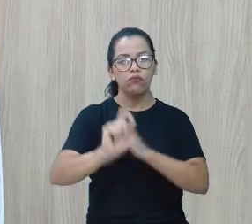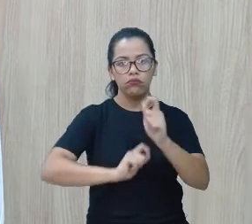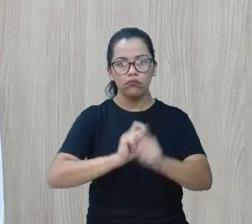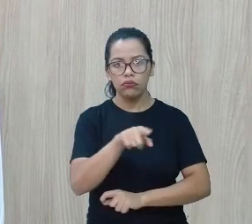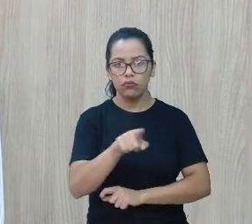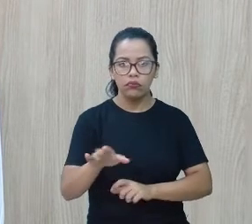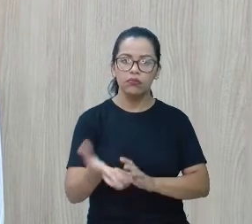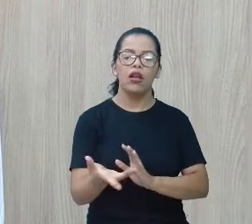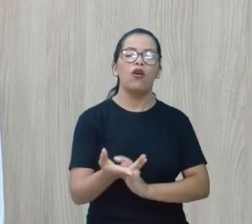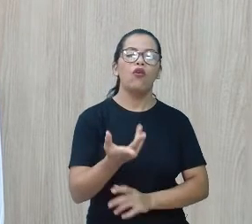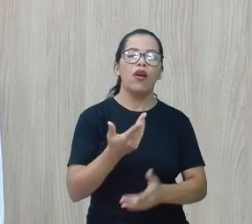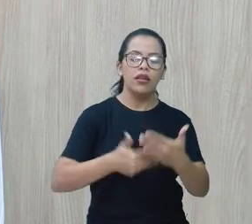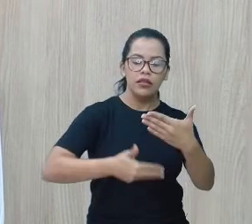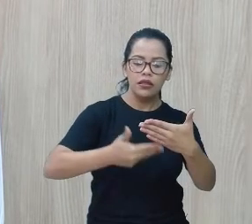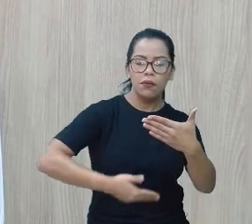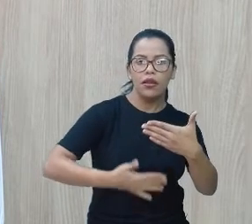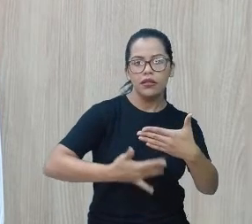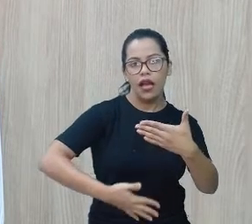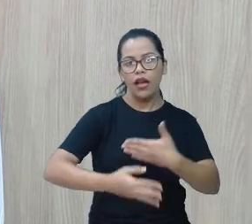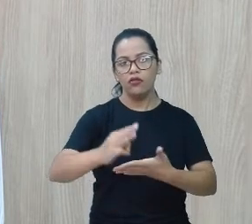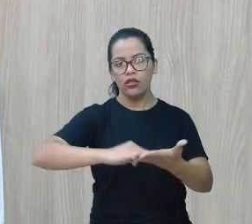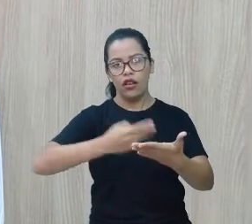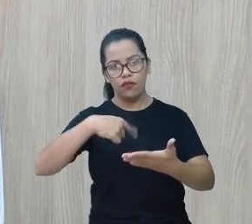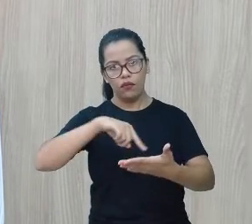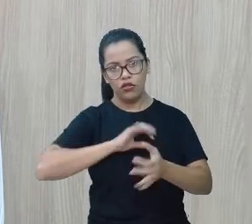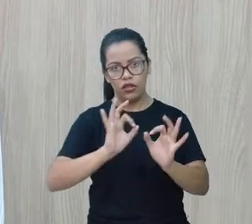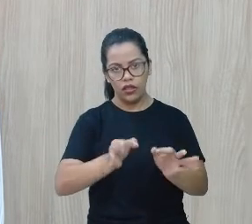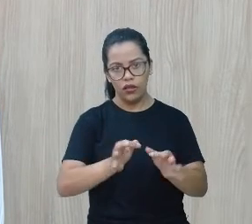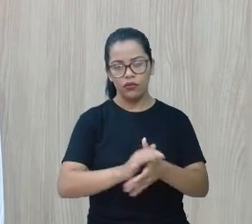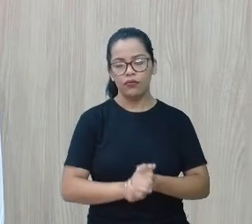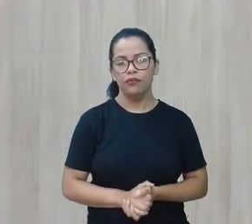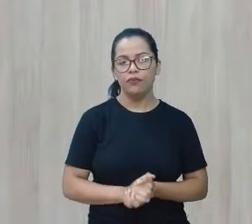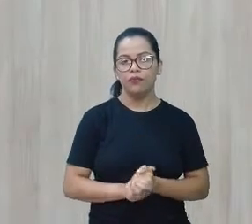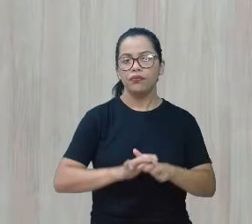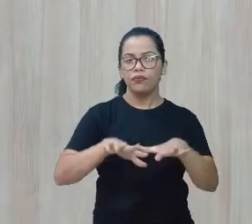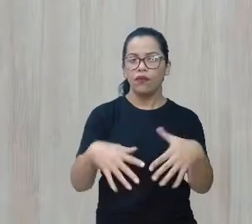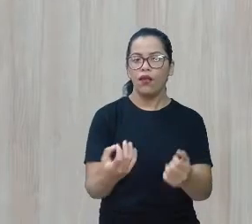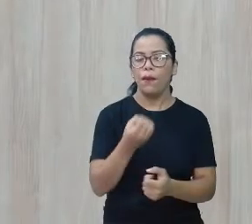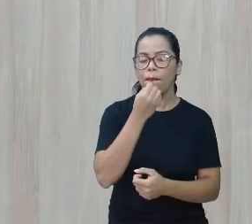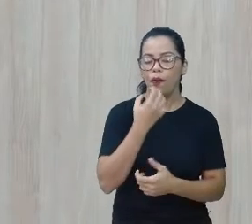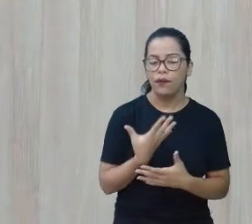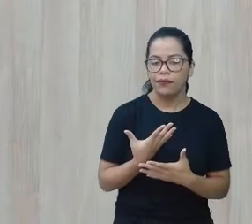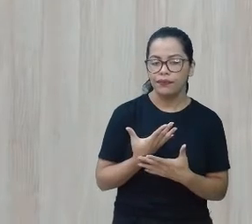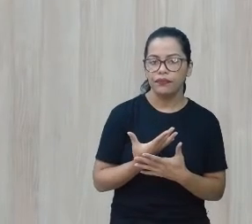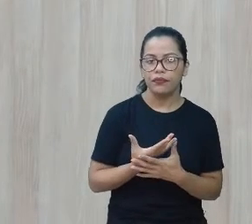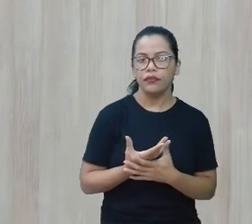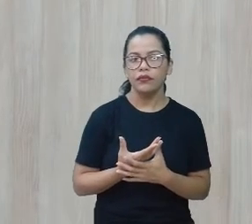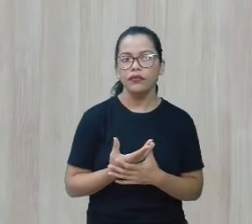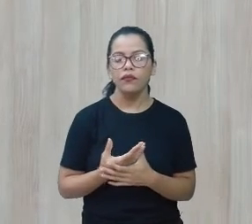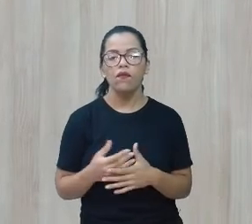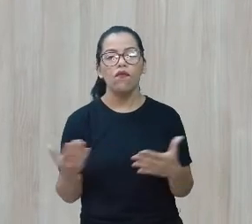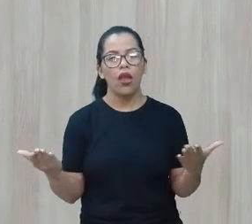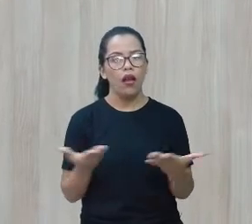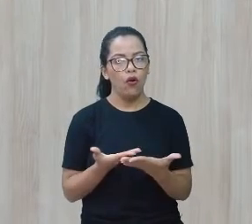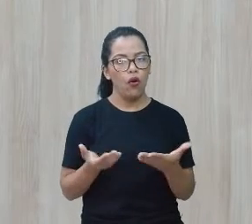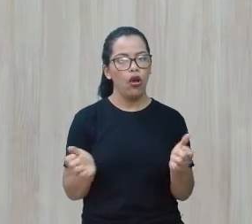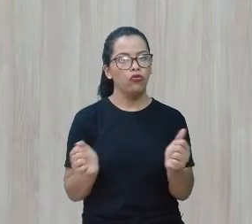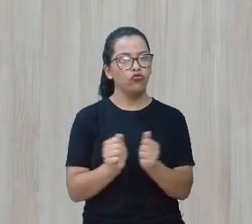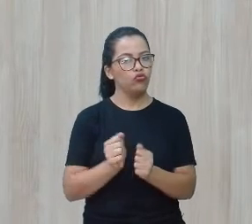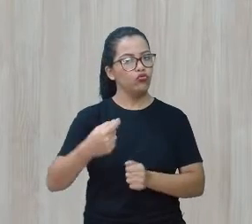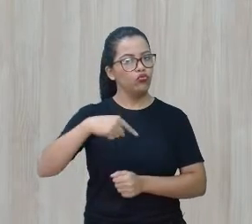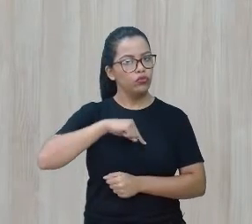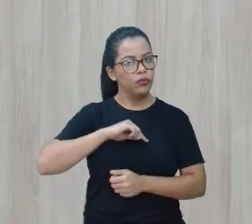é o que a professora Briana vai falar, tá certo? Vai lá, Briane. Bom, pessoal, quem me acompanha agora pela manhã com a